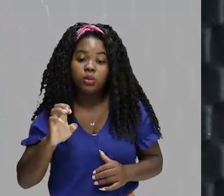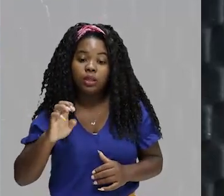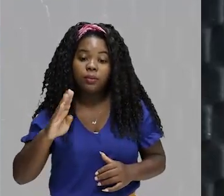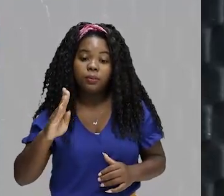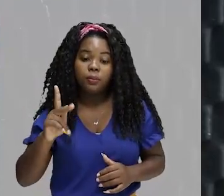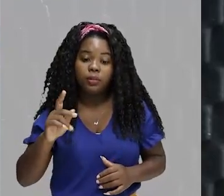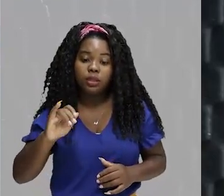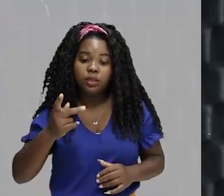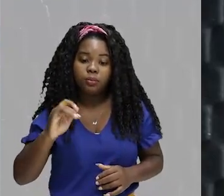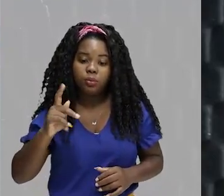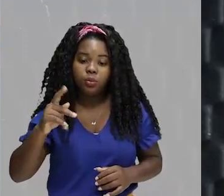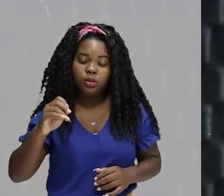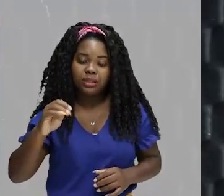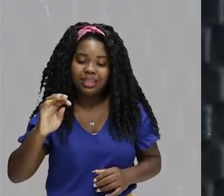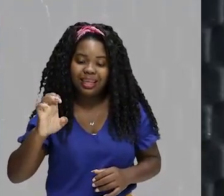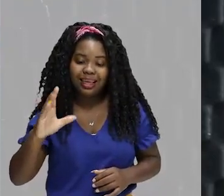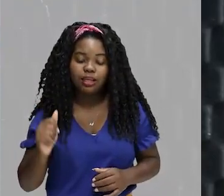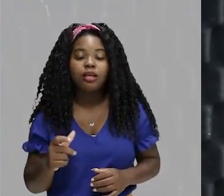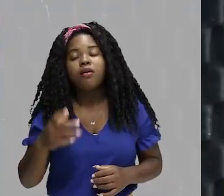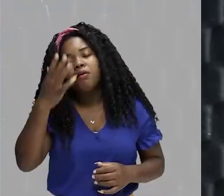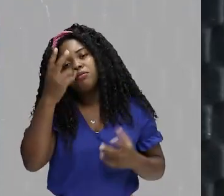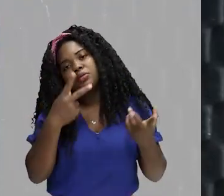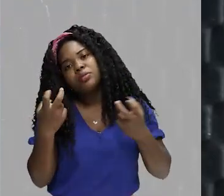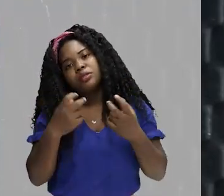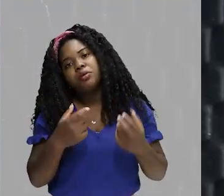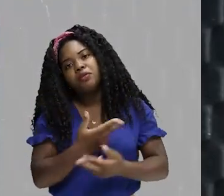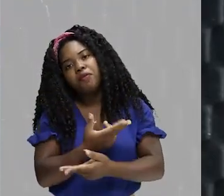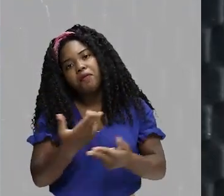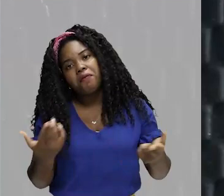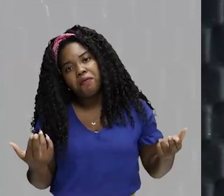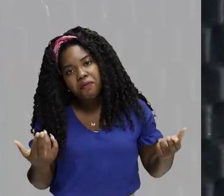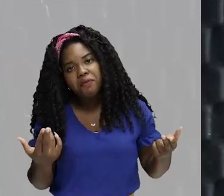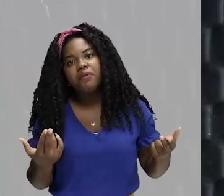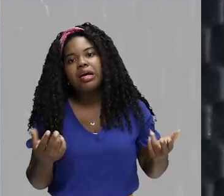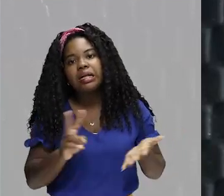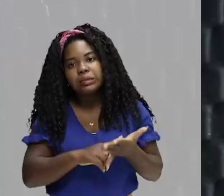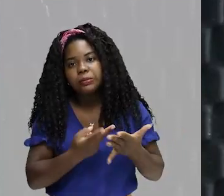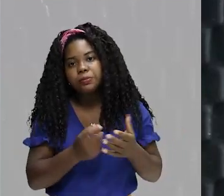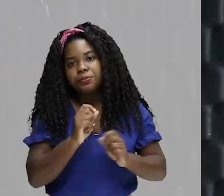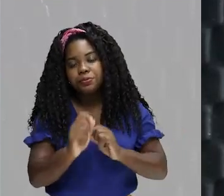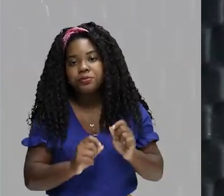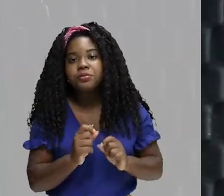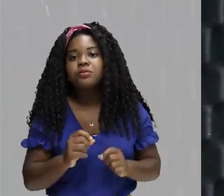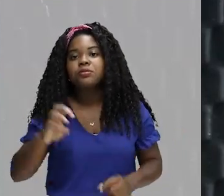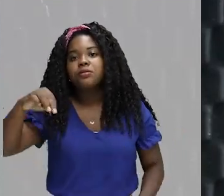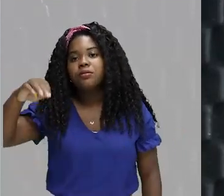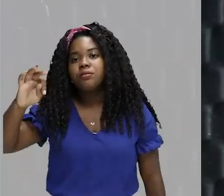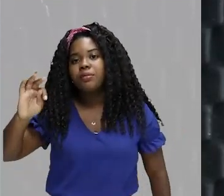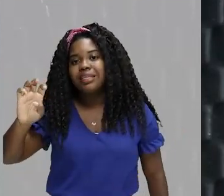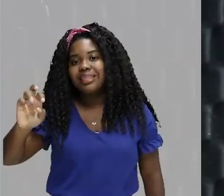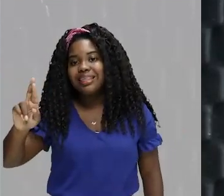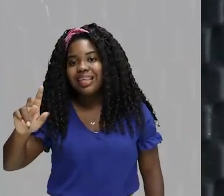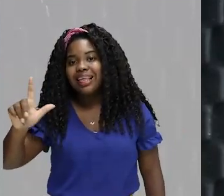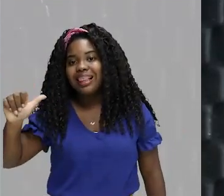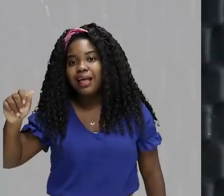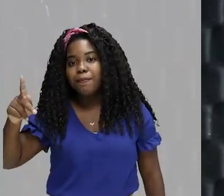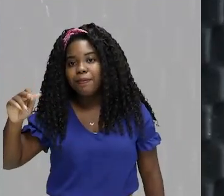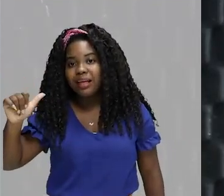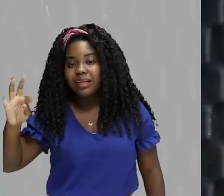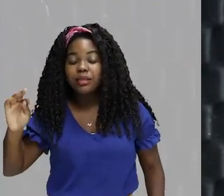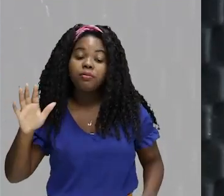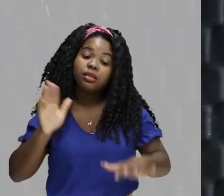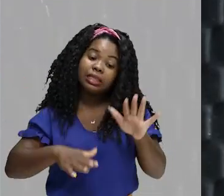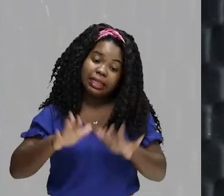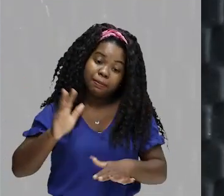banco. Vocês observaram que eu fiz várias traduções aqui para o termo metido la pata? Pois é, porque depende muito do contexto em que está